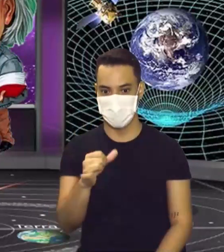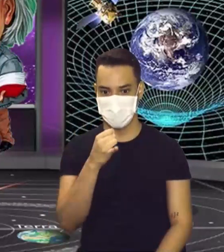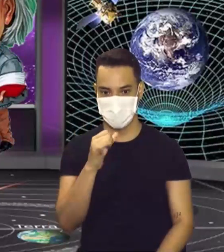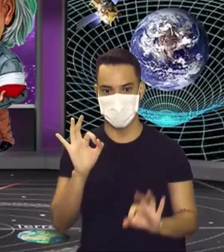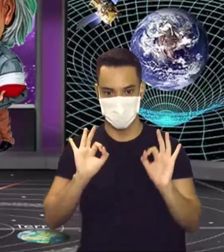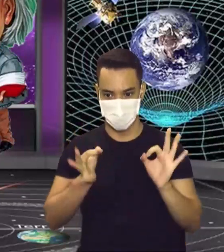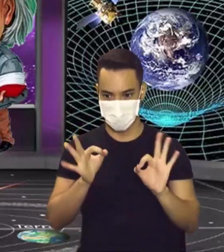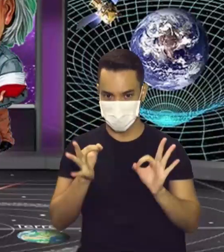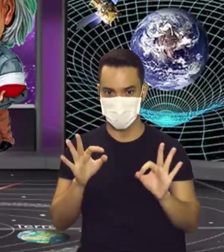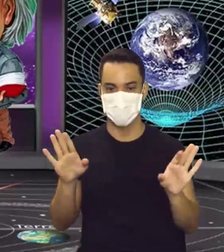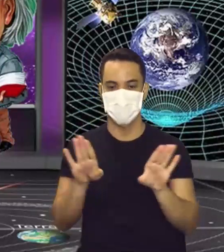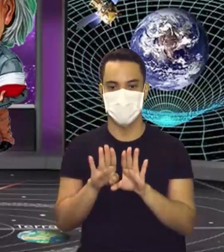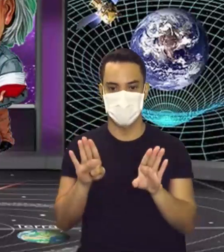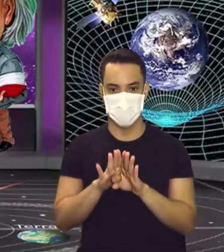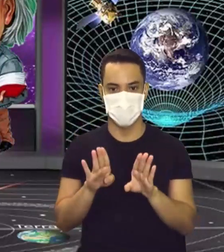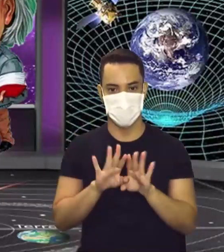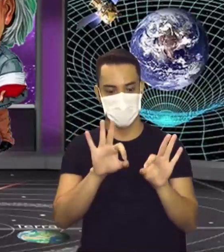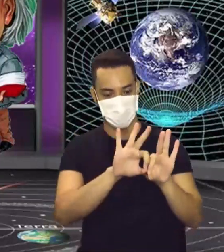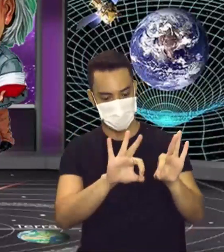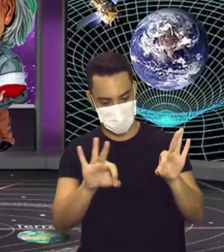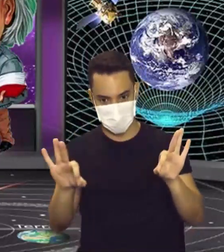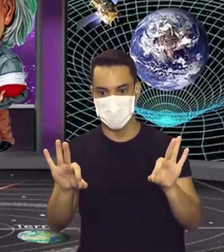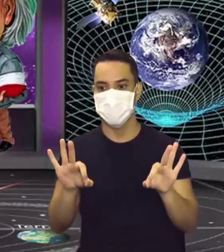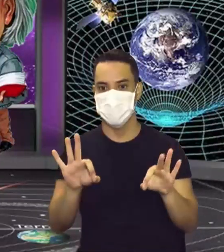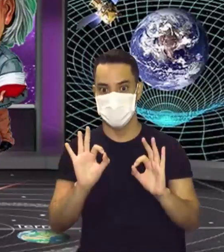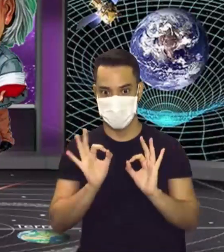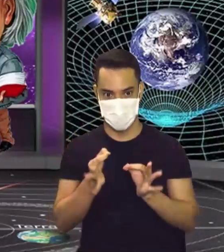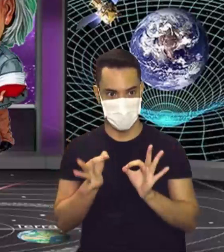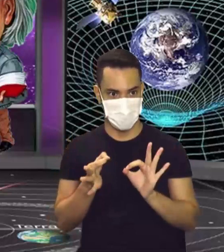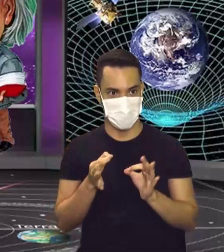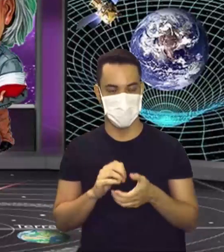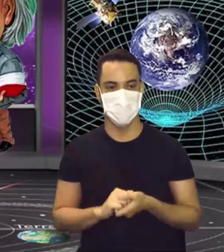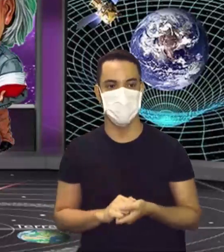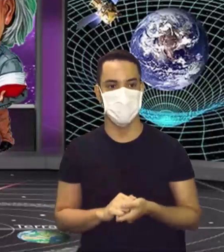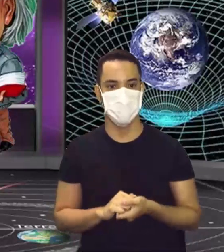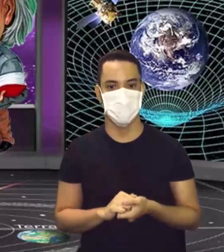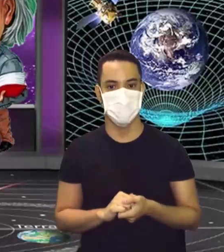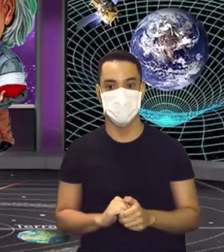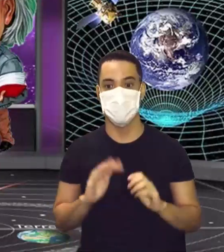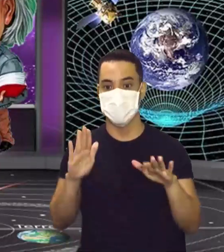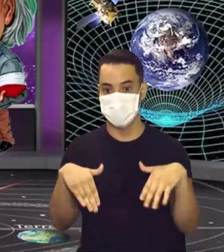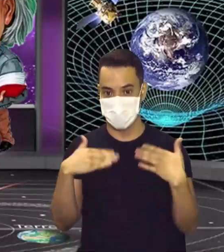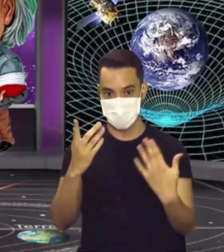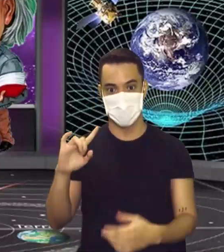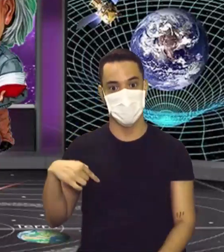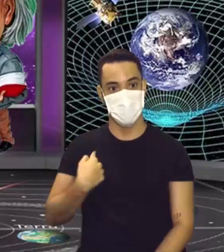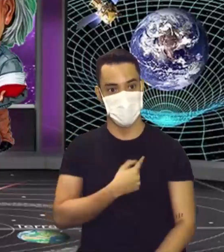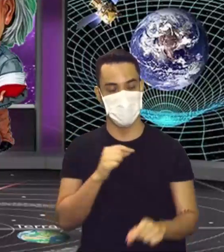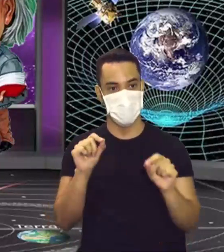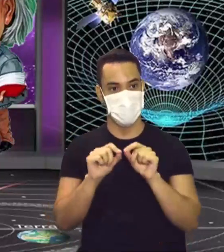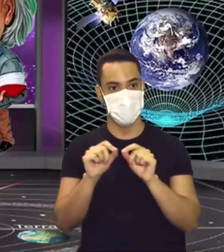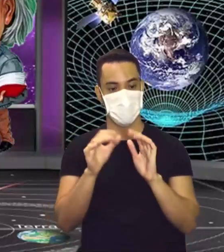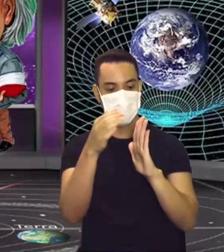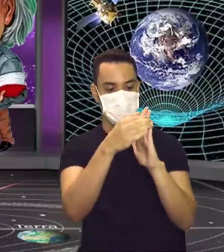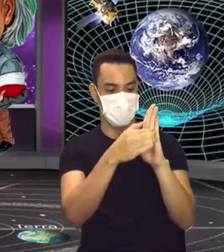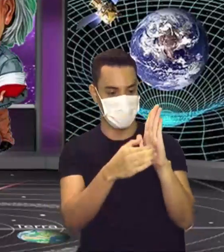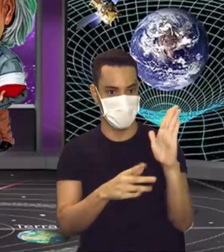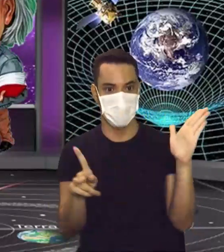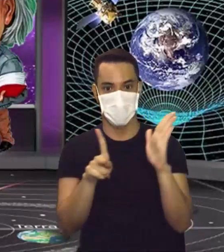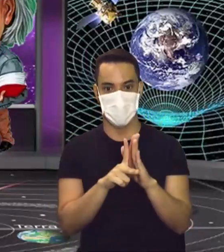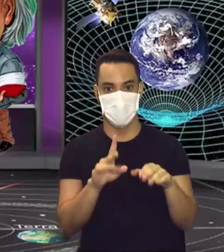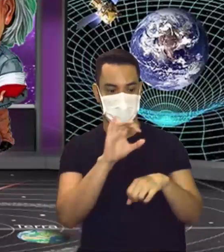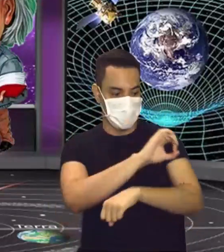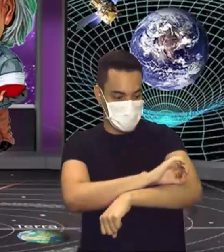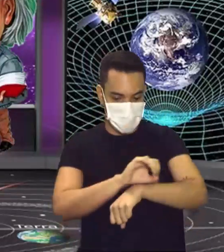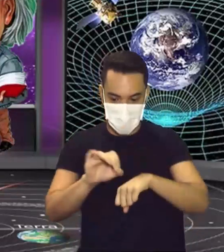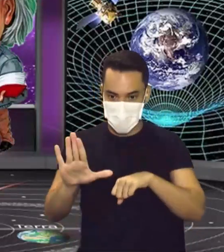certo? Eletricidade, corrente elétrica, não foi isso? Bom, pessoal, e nós fizemos as classificações condutores e